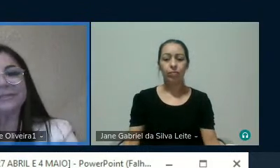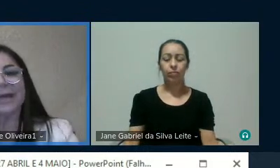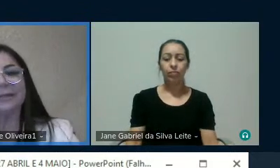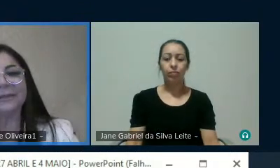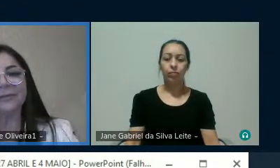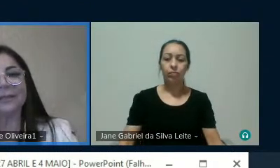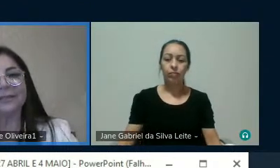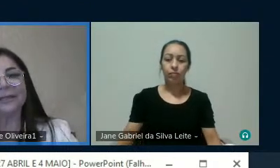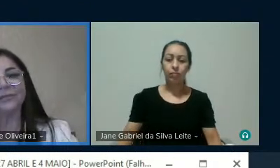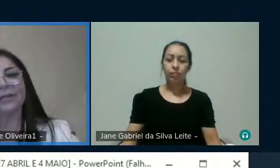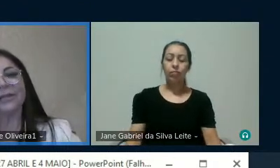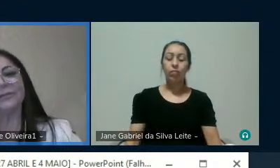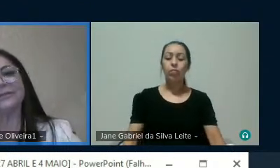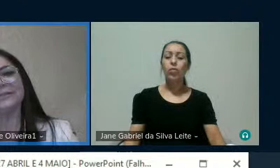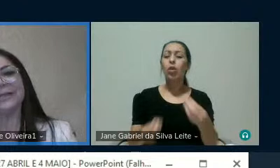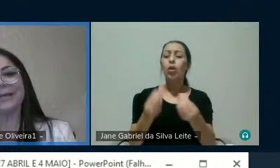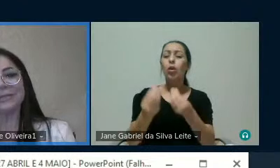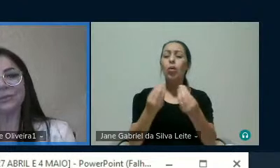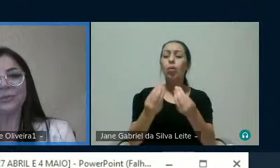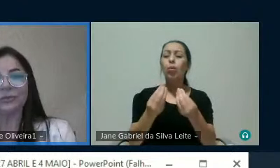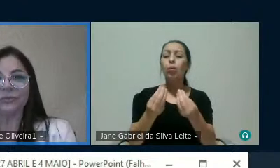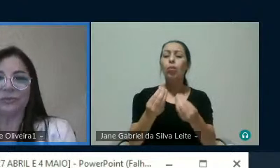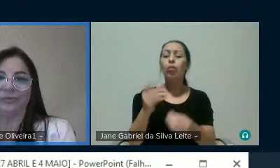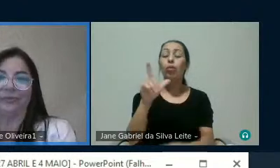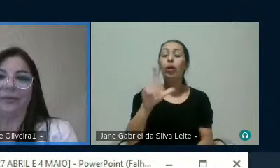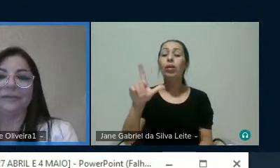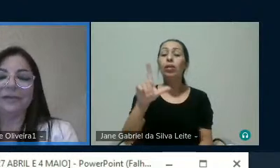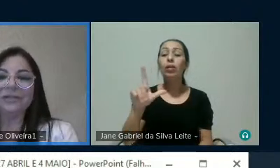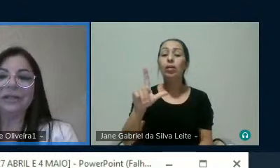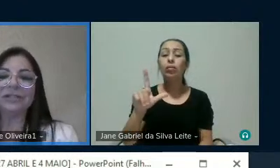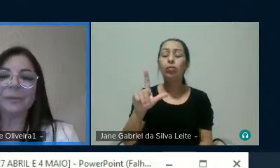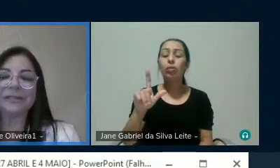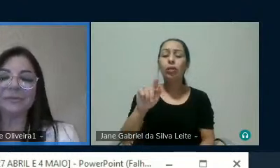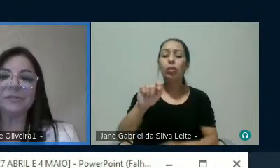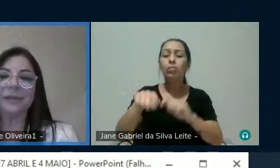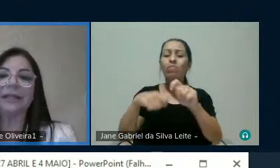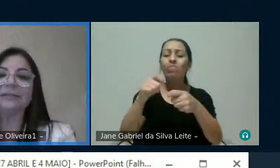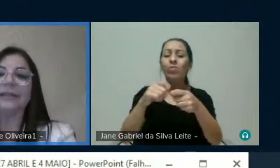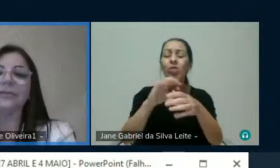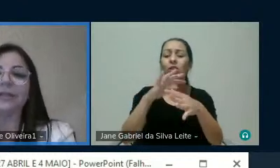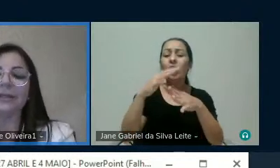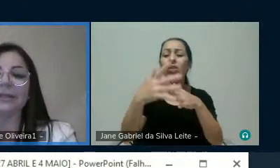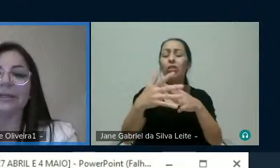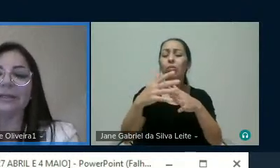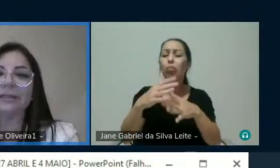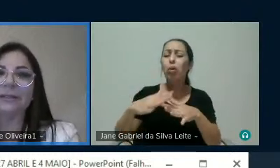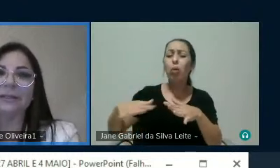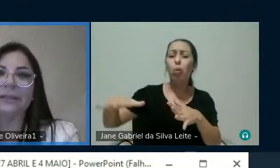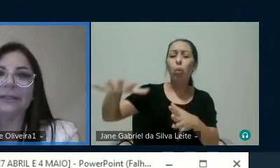E como está, então, a literatura em língua de sinais no mundo? Vejam que nós já passamos pela